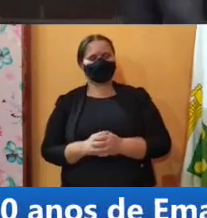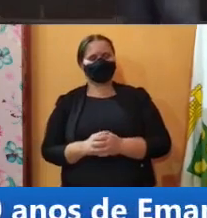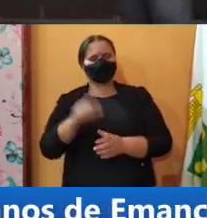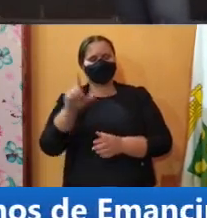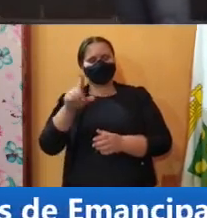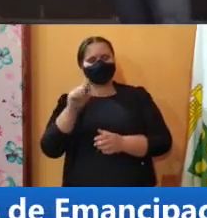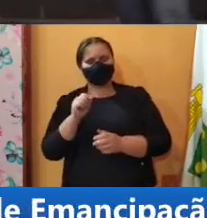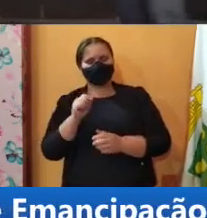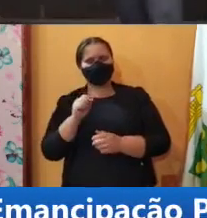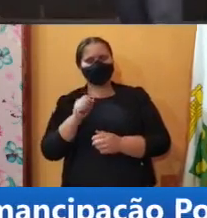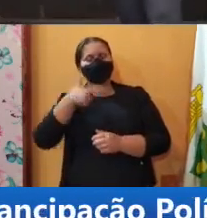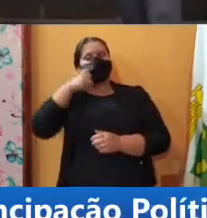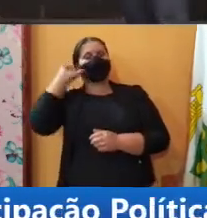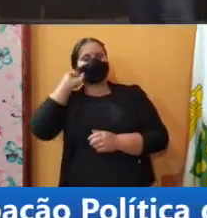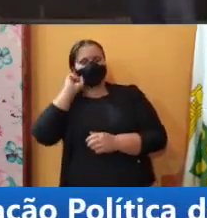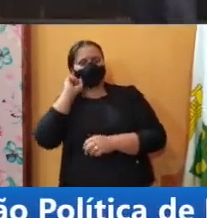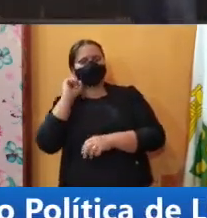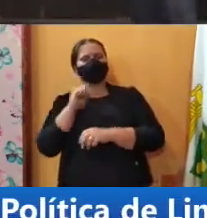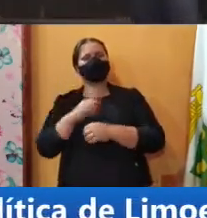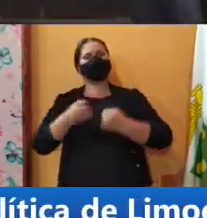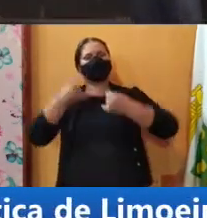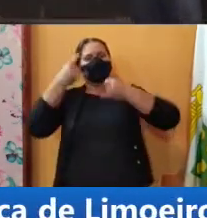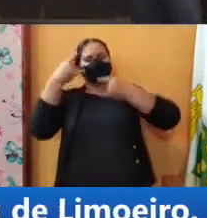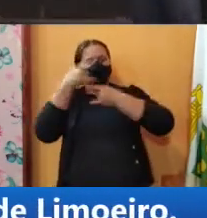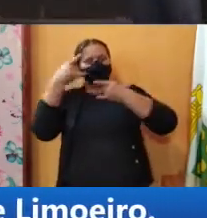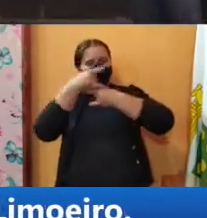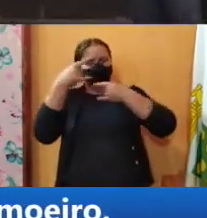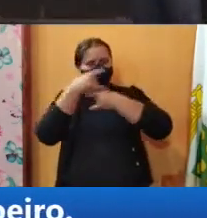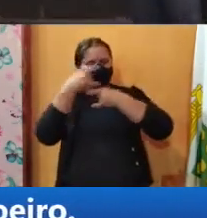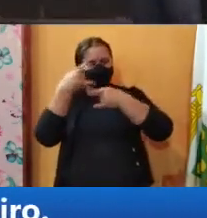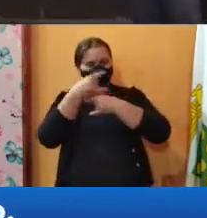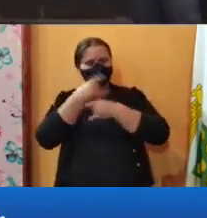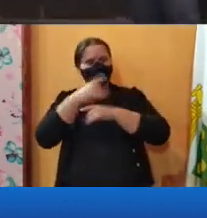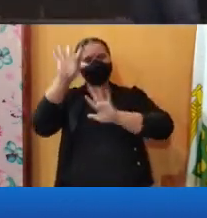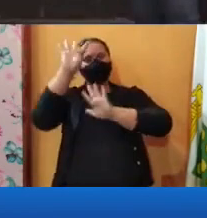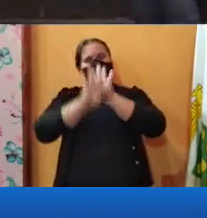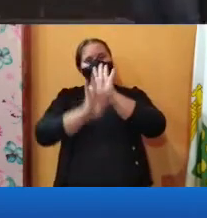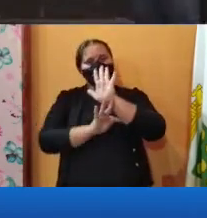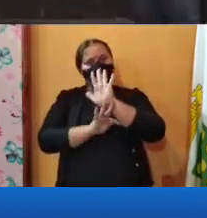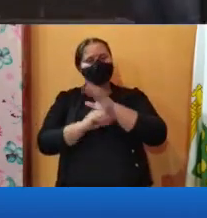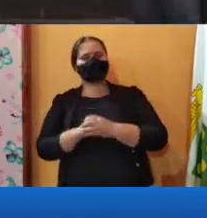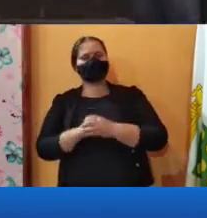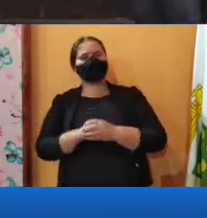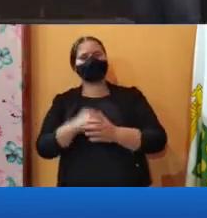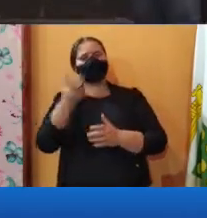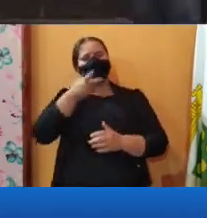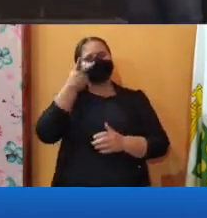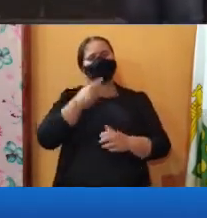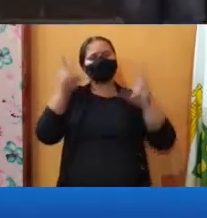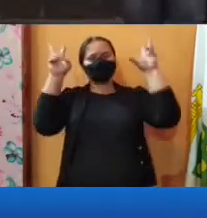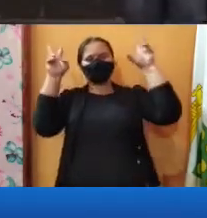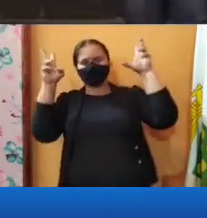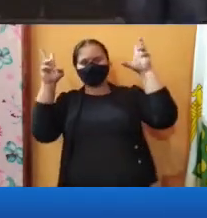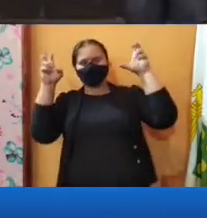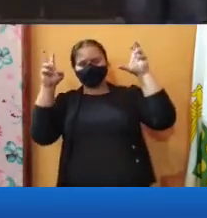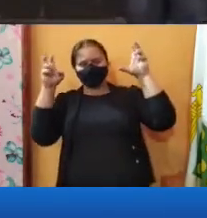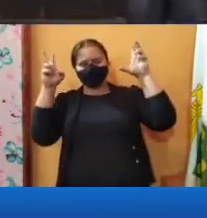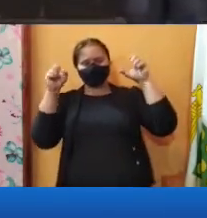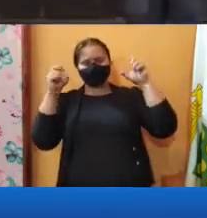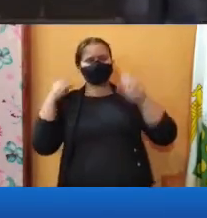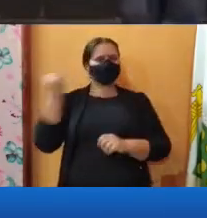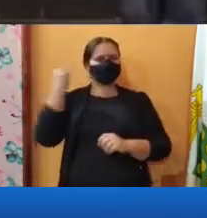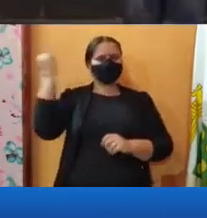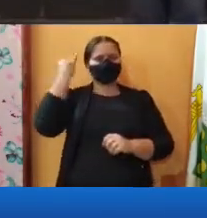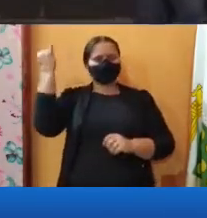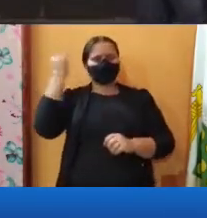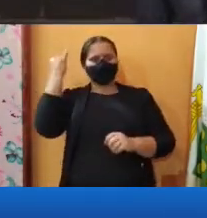Ontem eu estava assistindo uma live e eu vi um texto de David Akerte que foi citado e assim achei muito importante